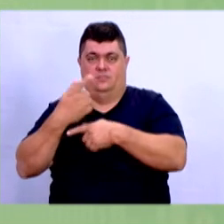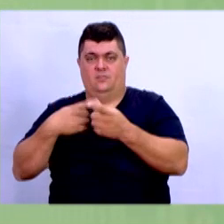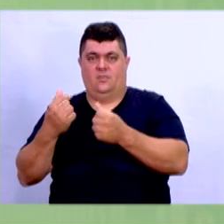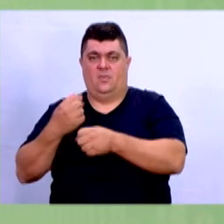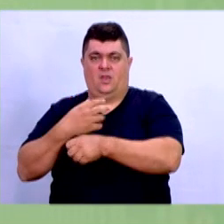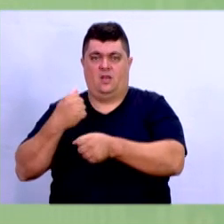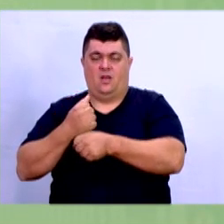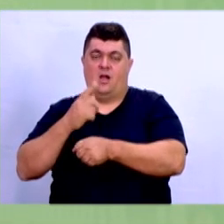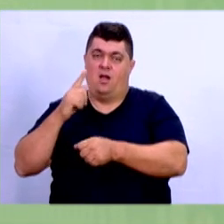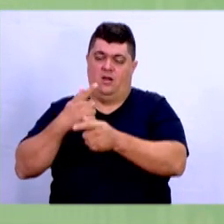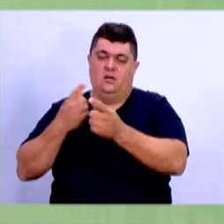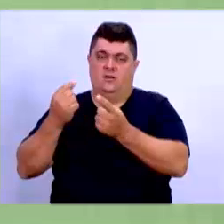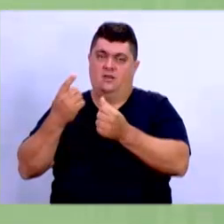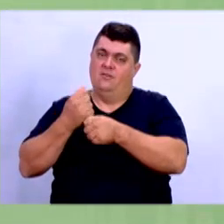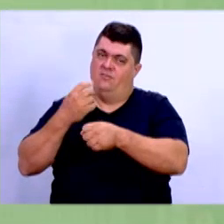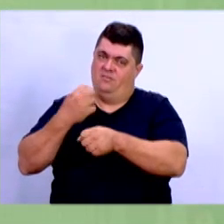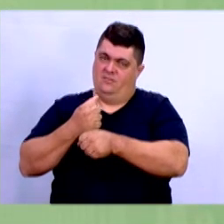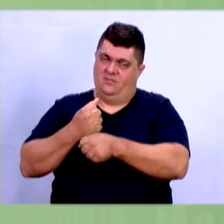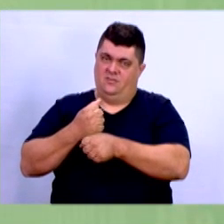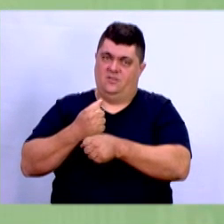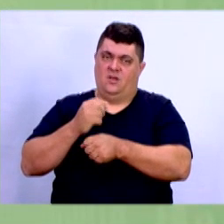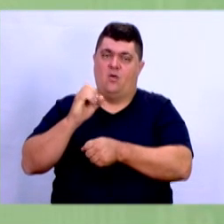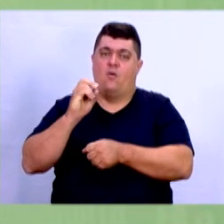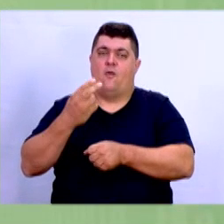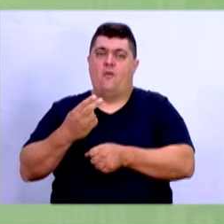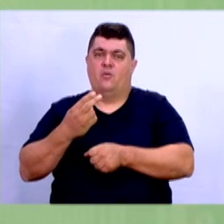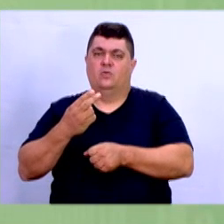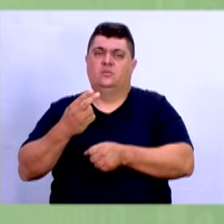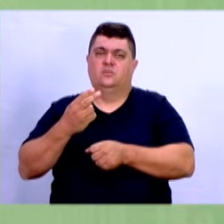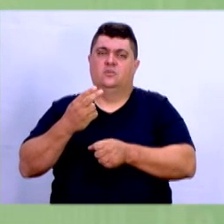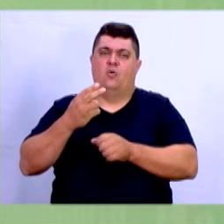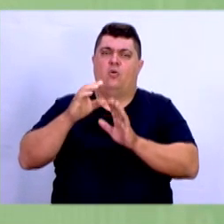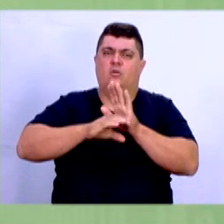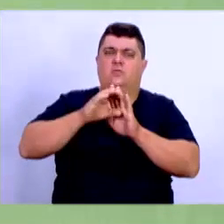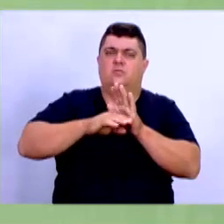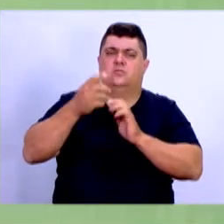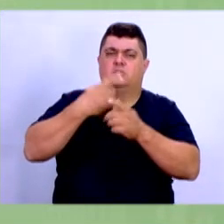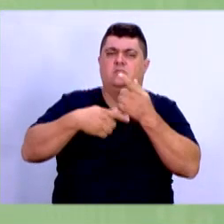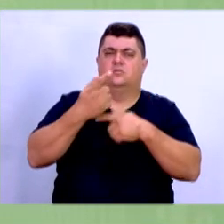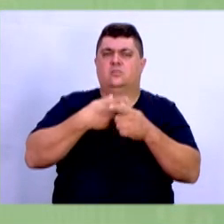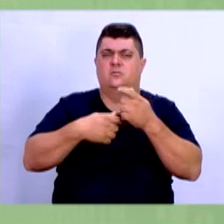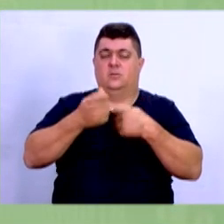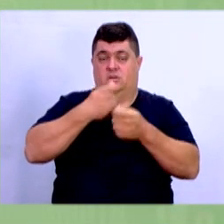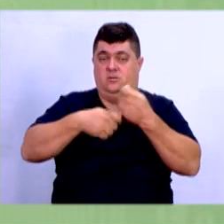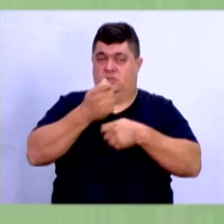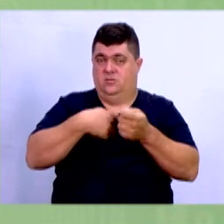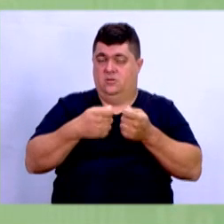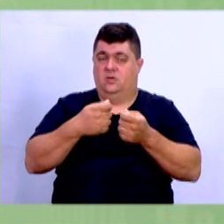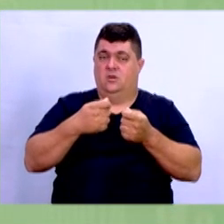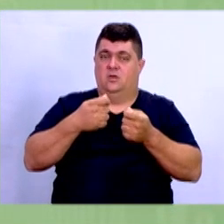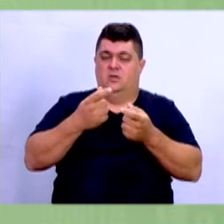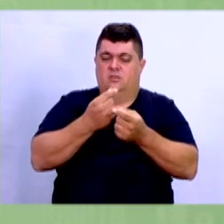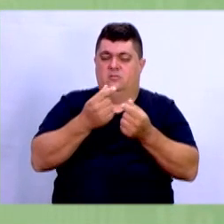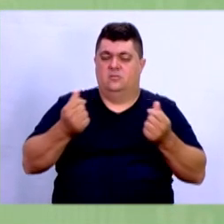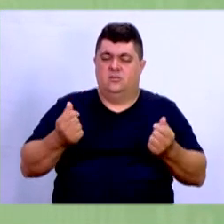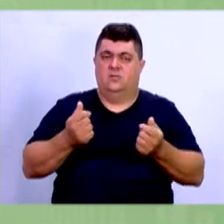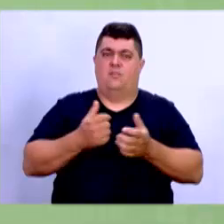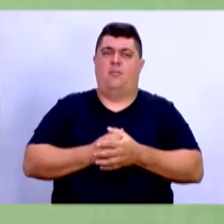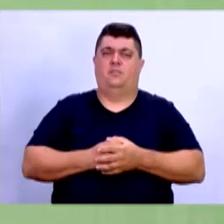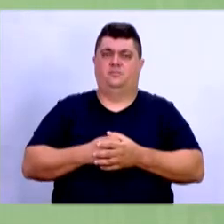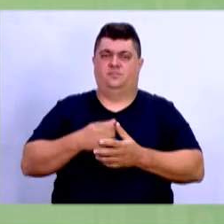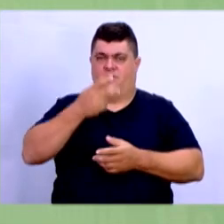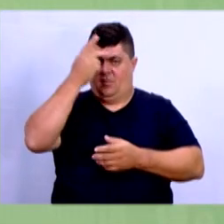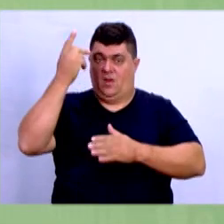como finanças, ou como uma ciência de administrar fundos ou recursos. Ou seja, o